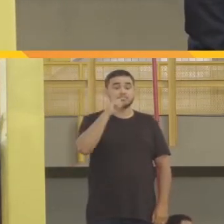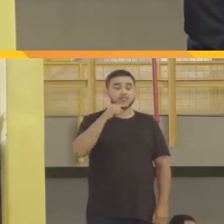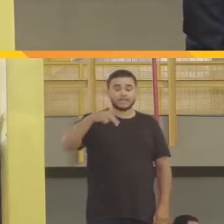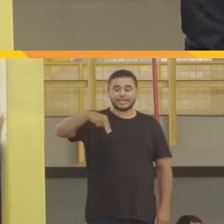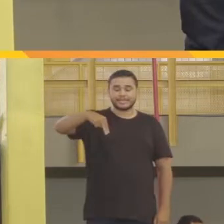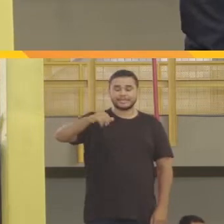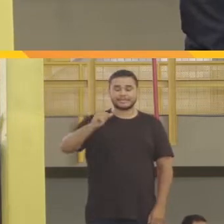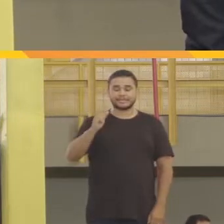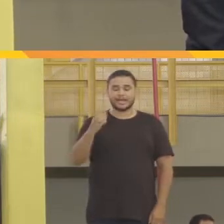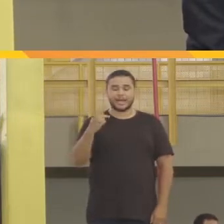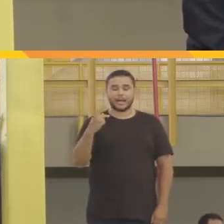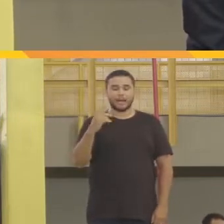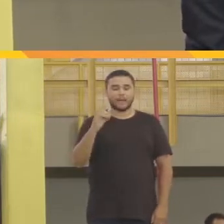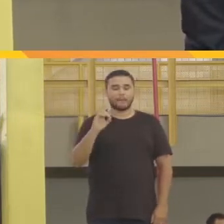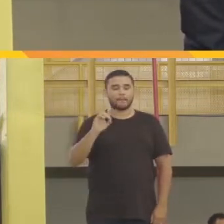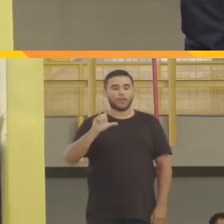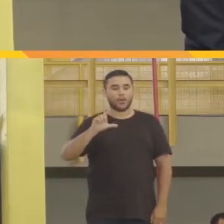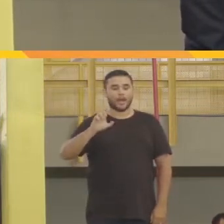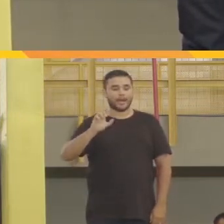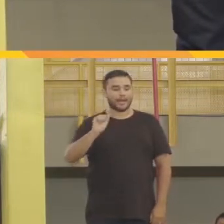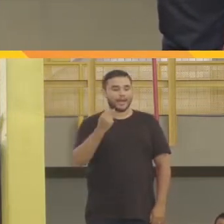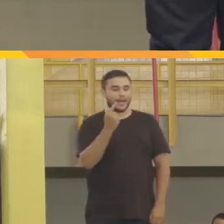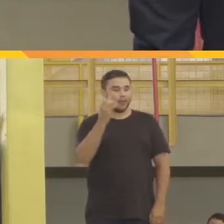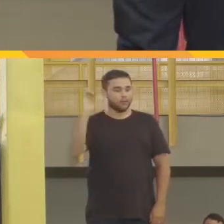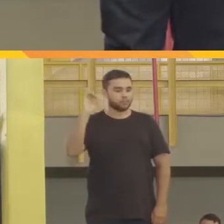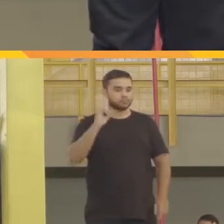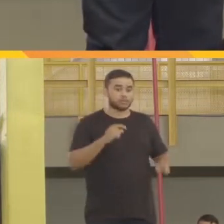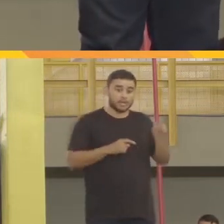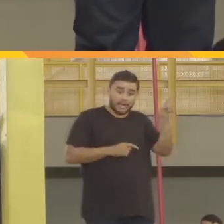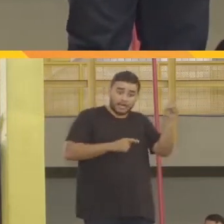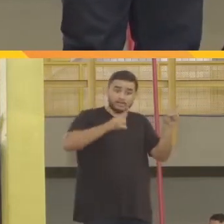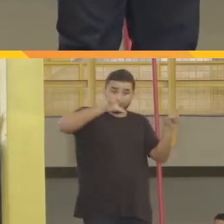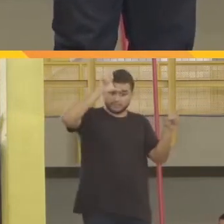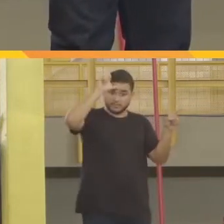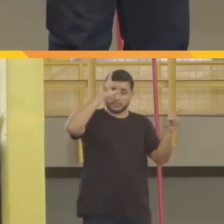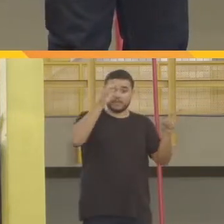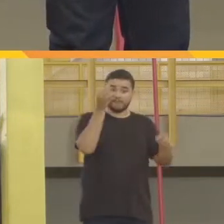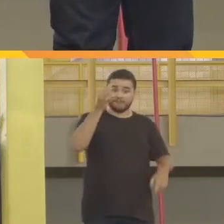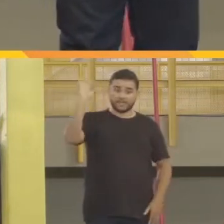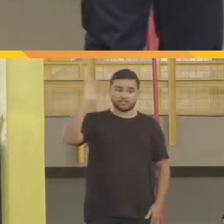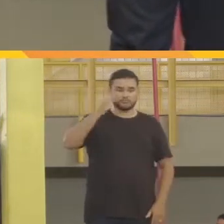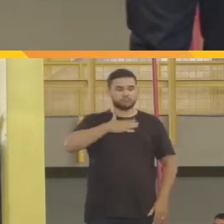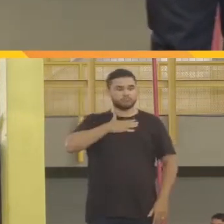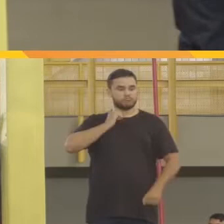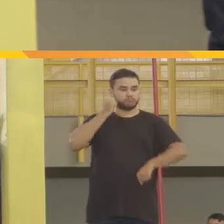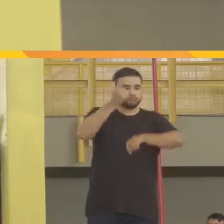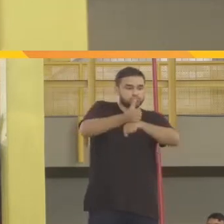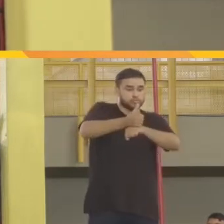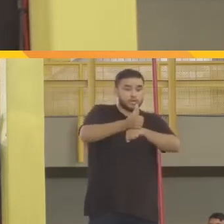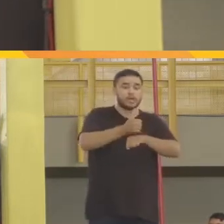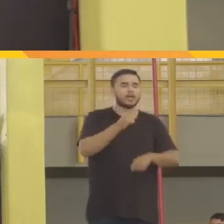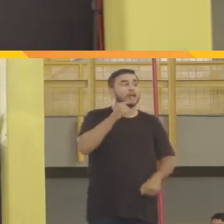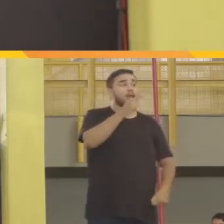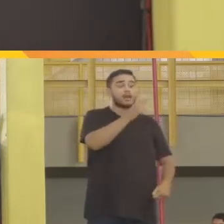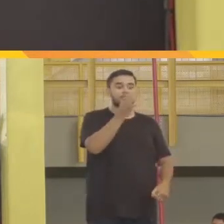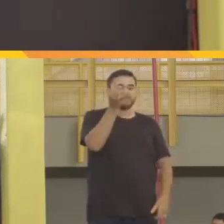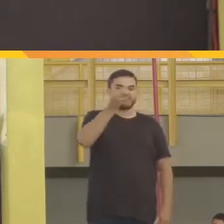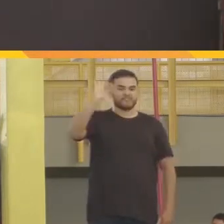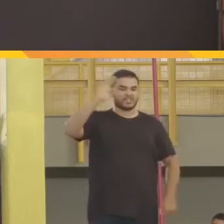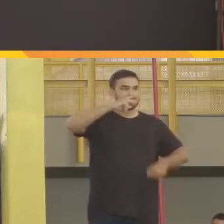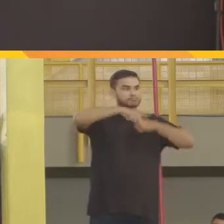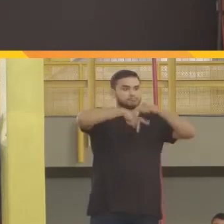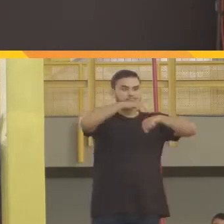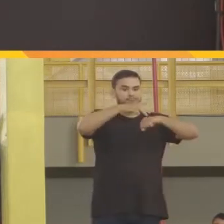falando de Napoleão. Esse cidadão, quando chega ao poder, ele queria transformar a França numa